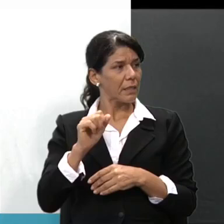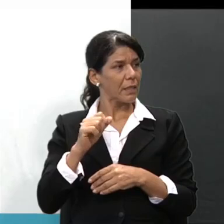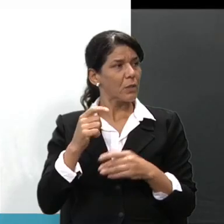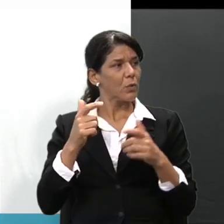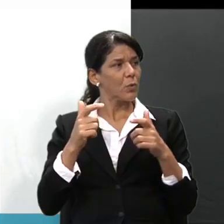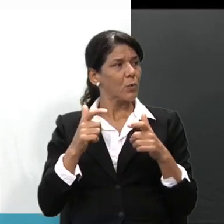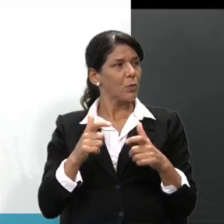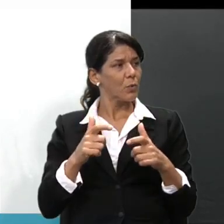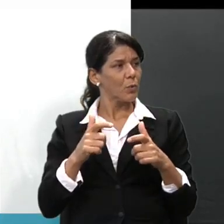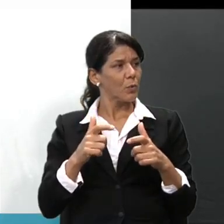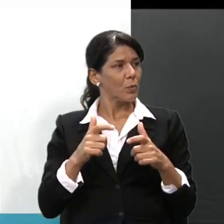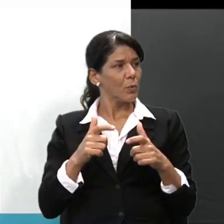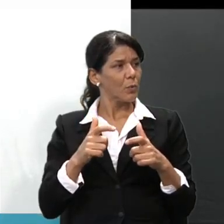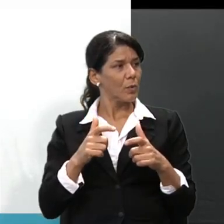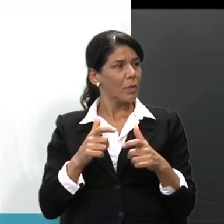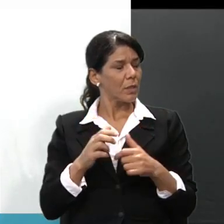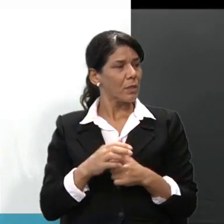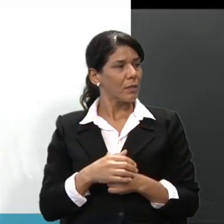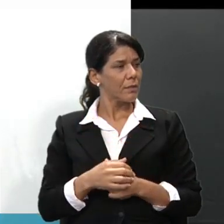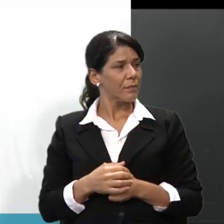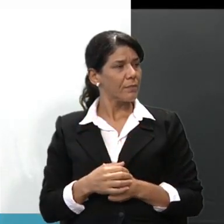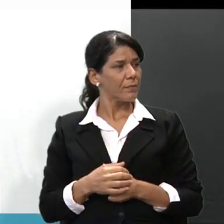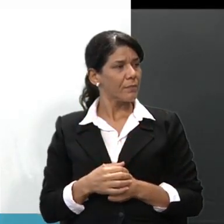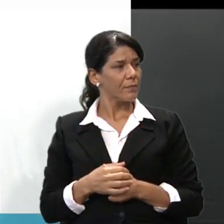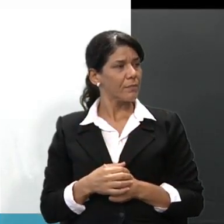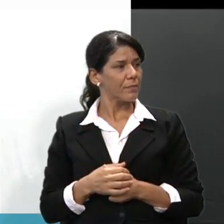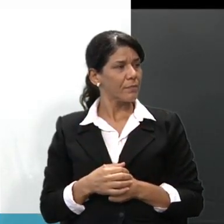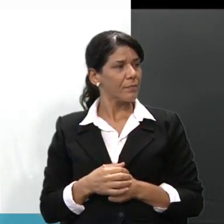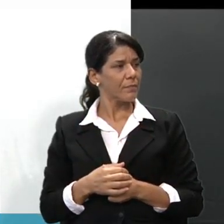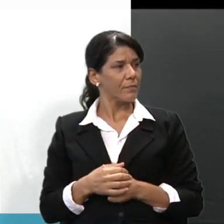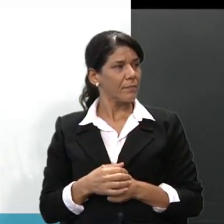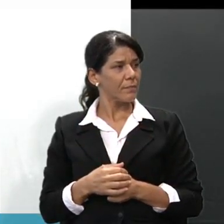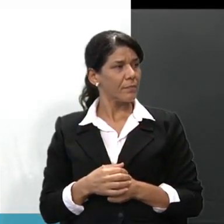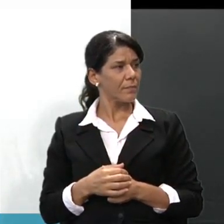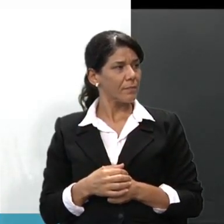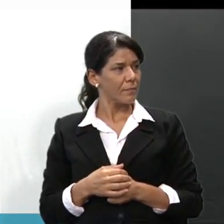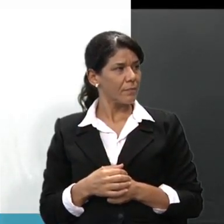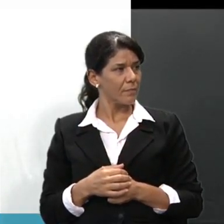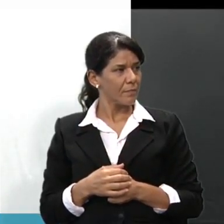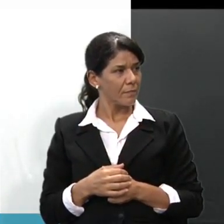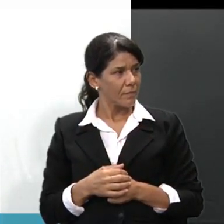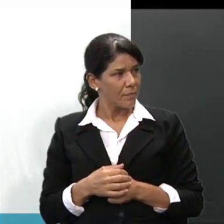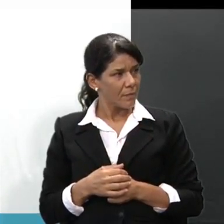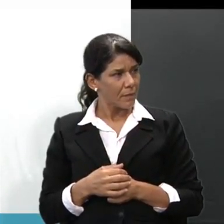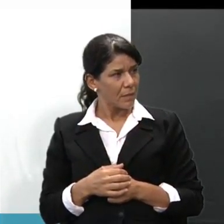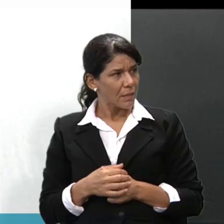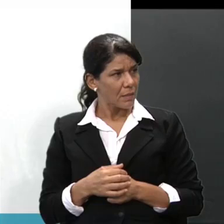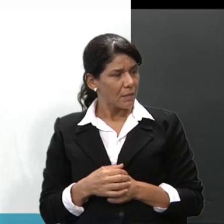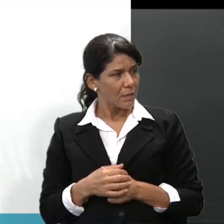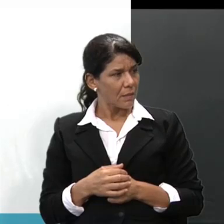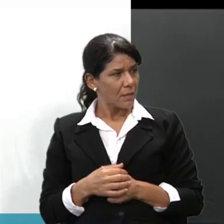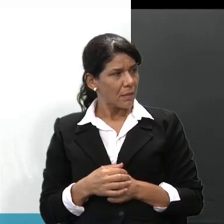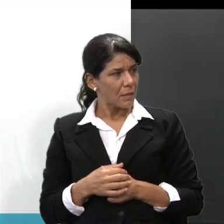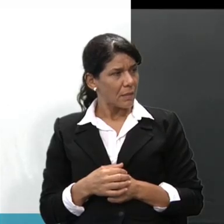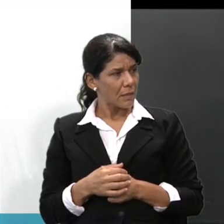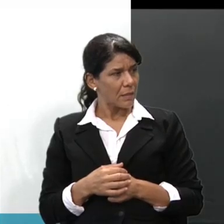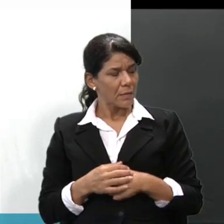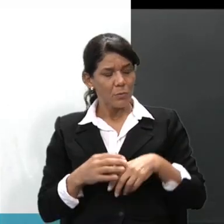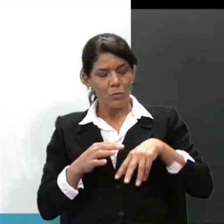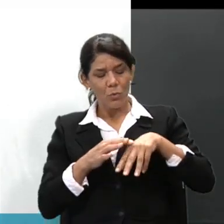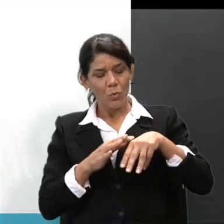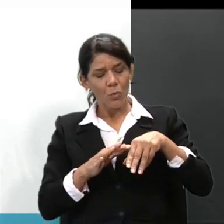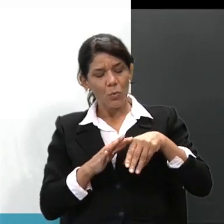região antero-posterior, mais na região superior. Aqui nós temos o trocânter, que é